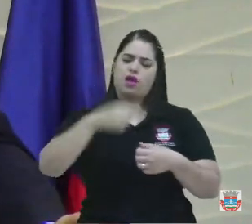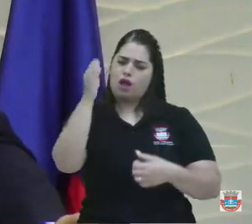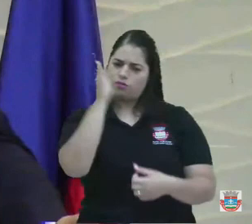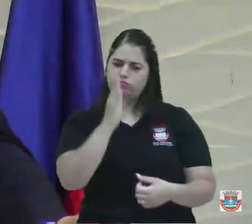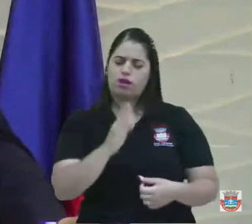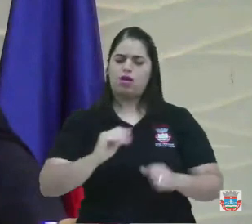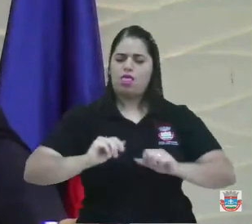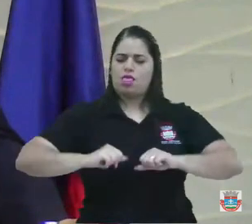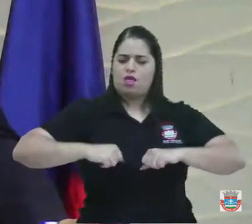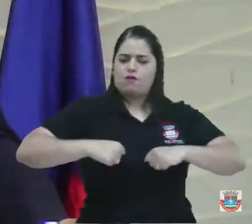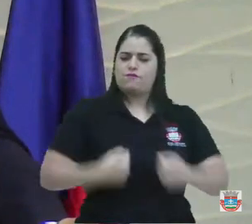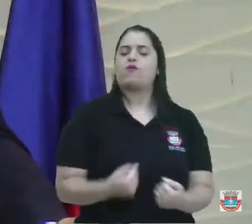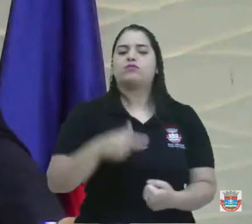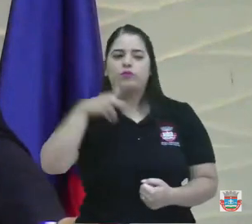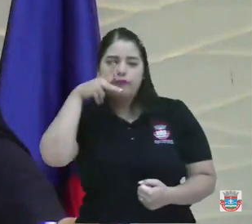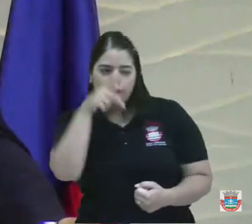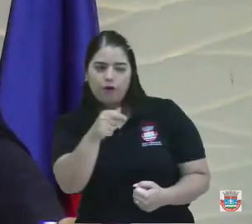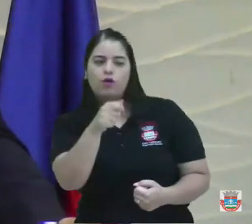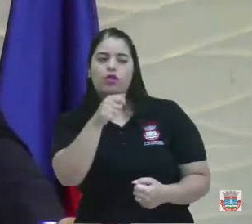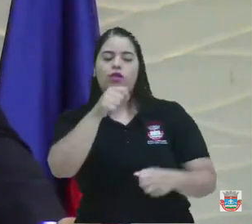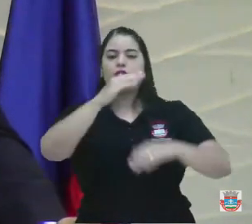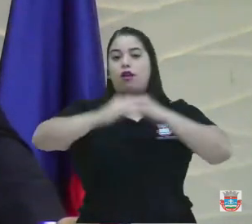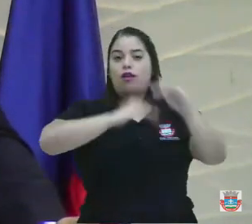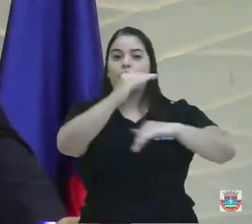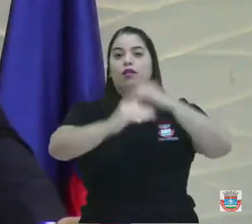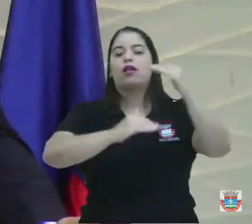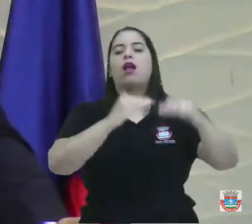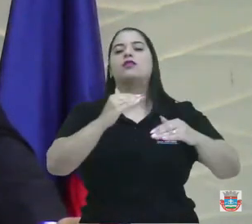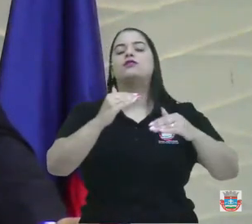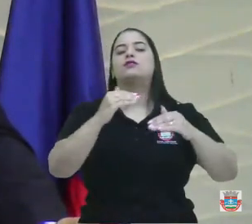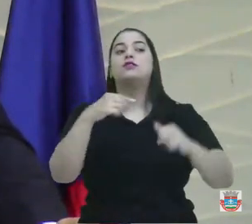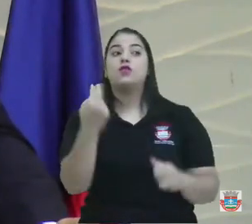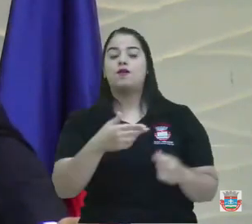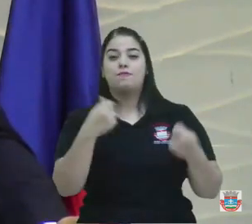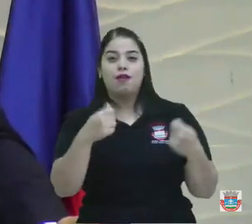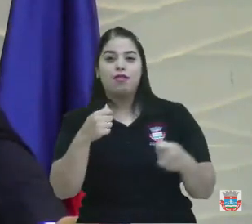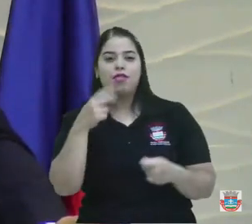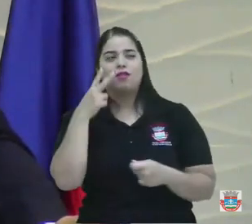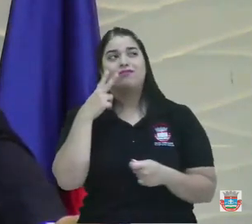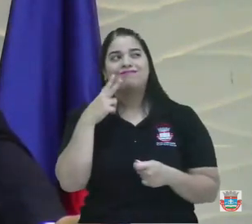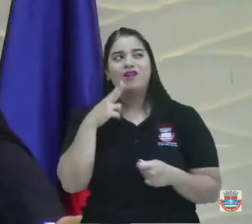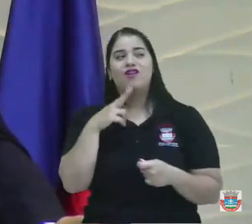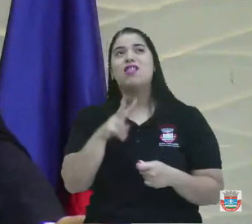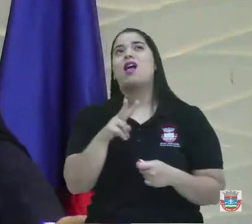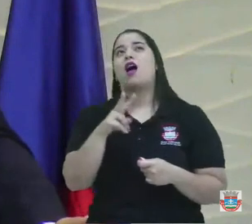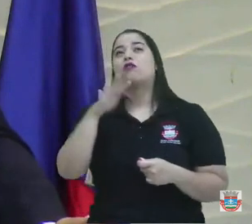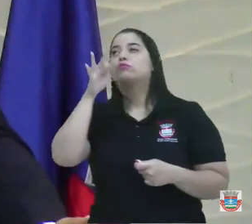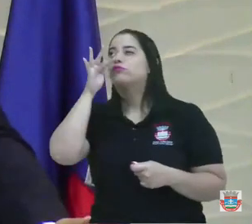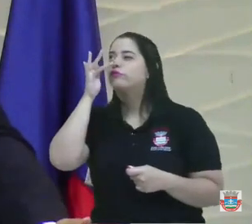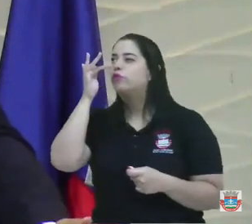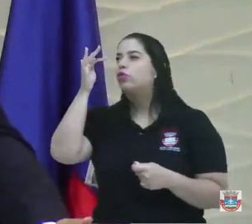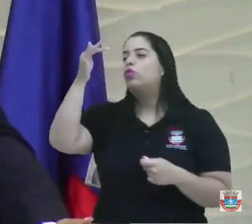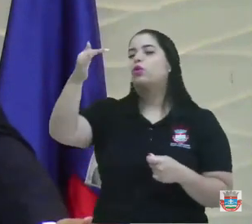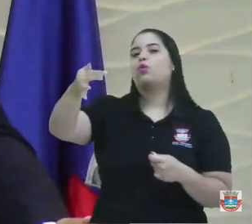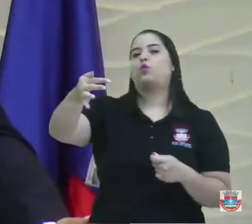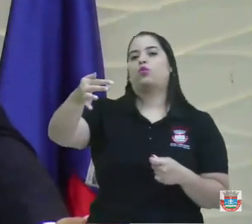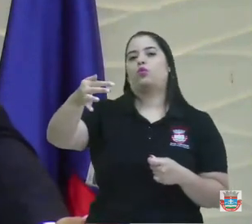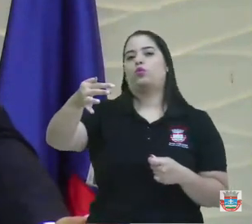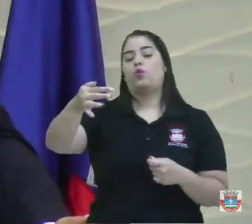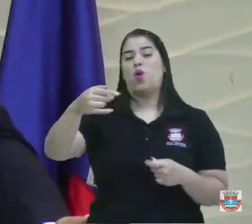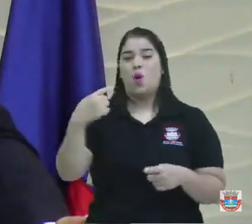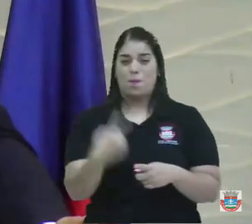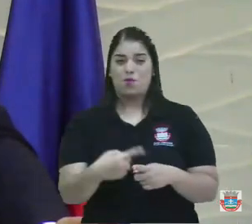país que cresce, e a gente precisa, né, ter esse olhar, porque quem mais vai sofrer com tudo